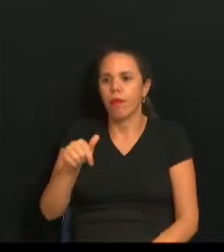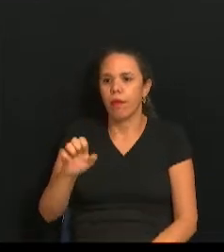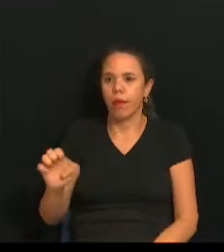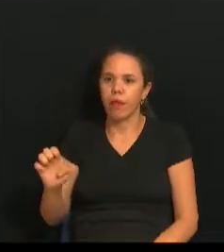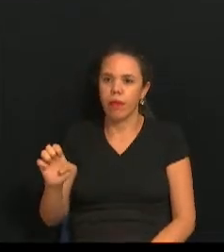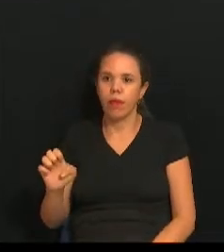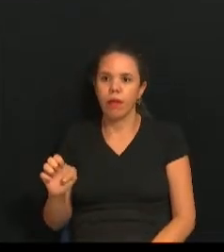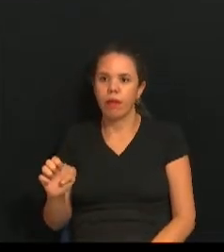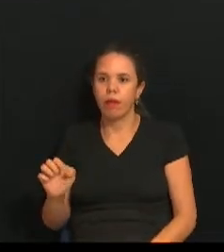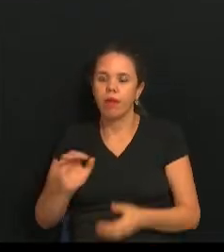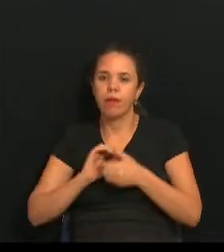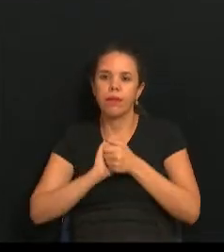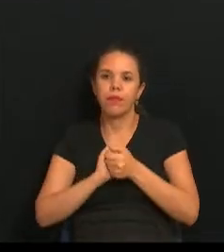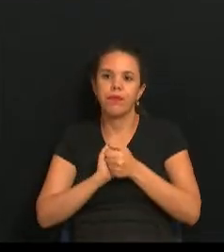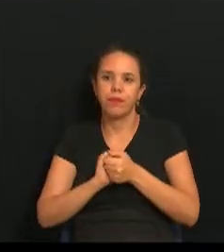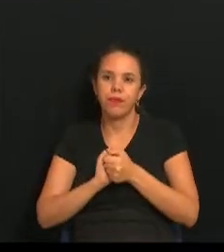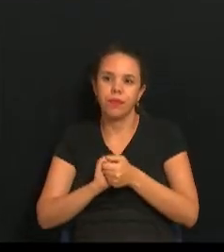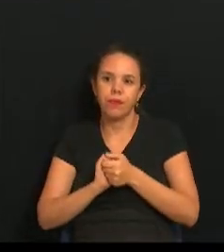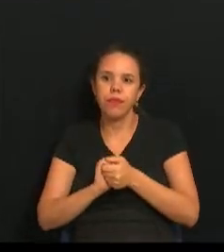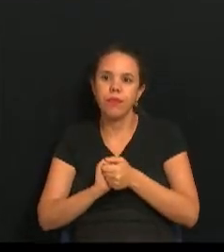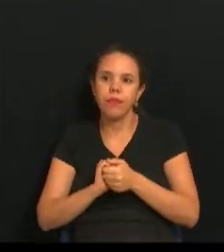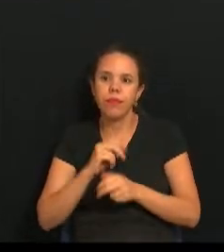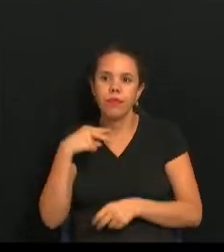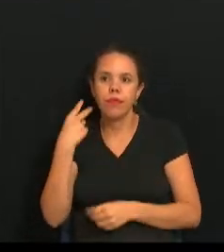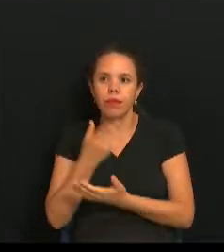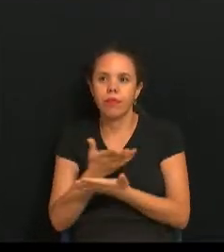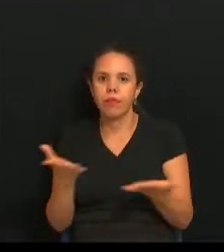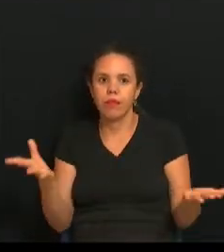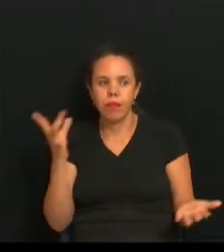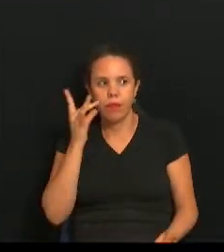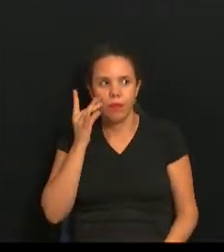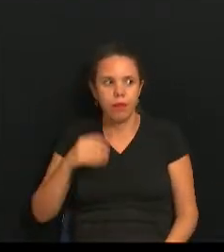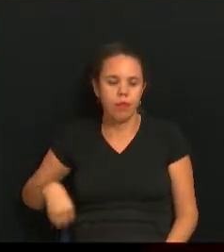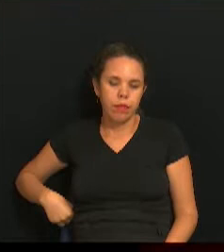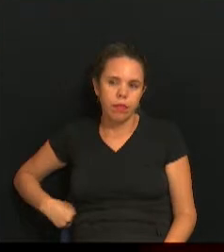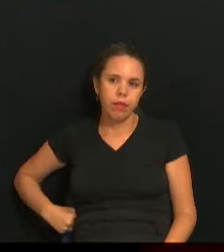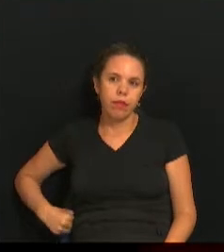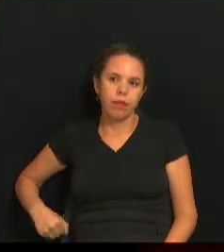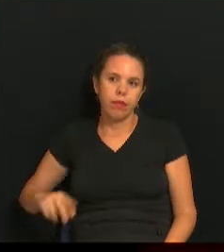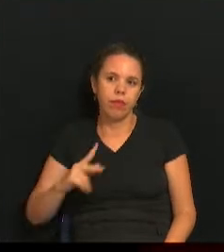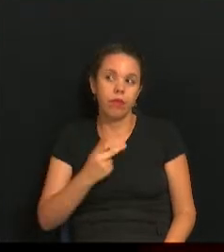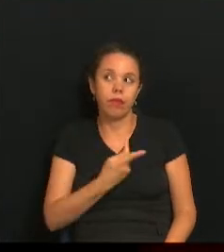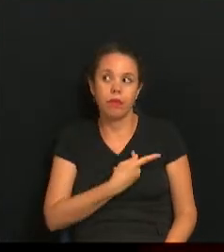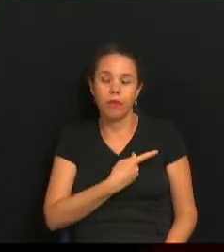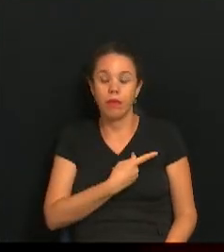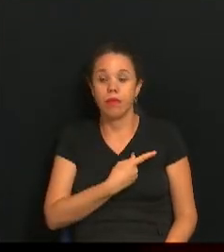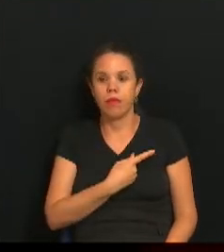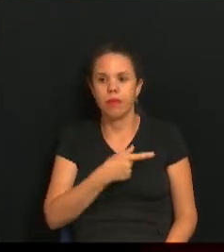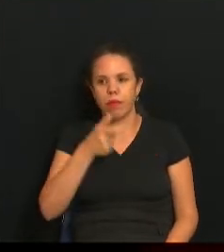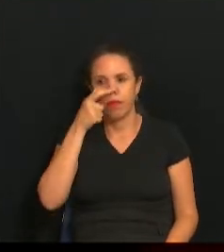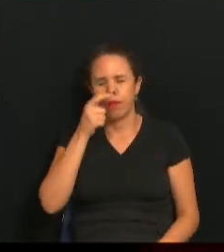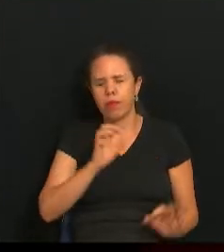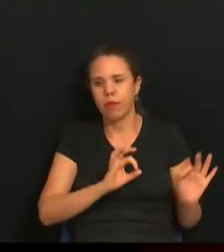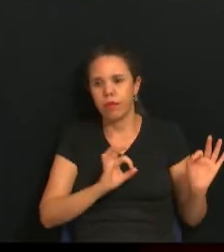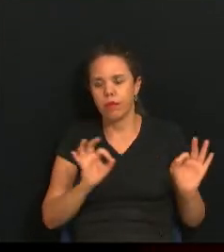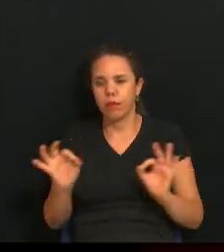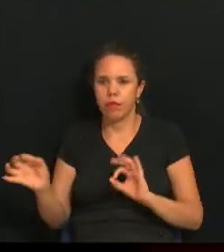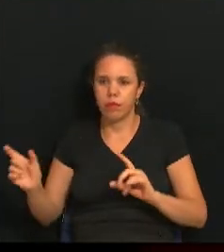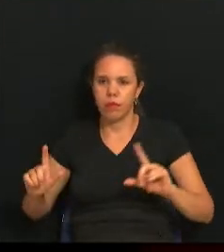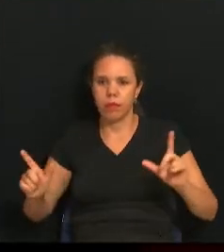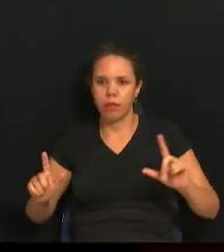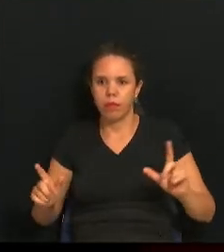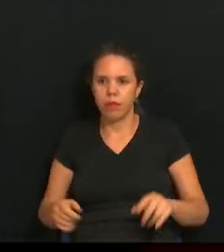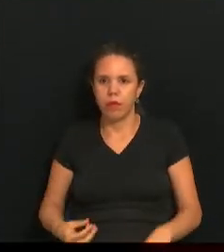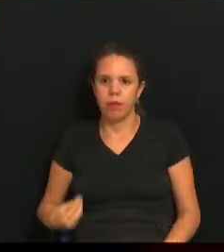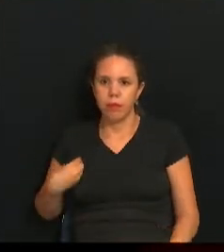ao cumprimentá-lo, cumprimento os outros vereadores presentes, Paulo Haddad e todos os telespectadores aí da TV Câmara que